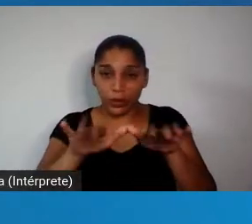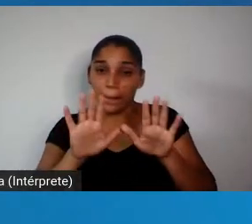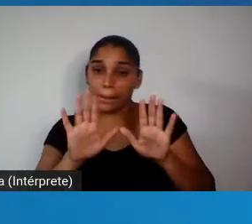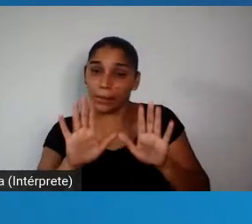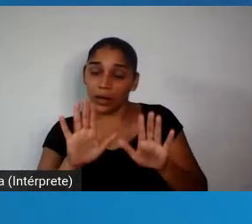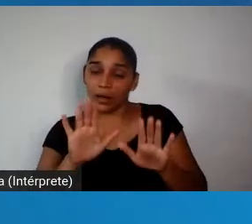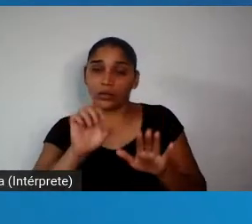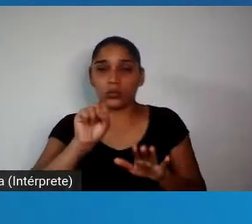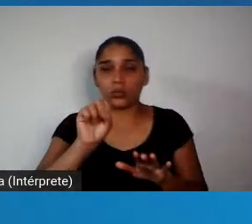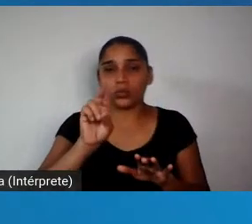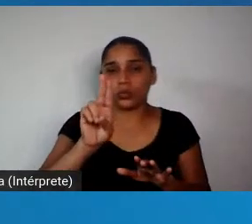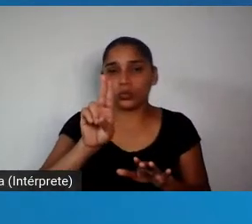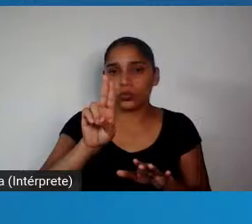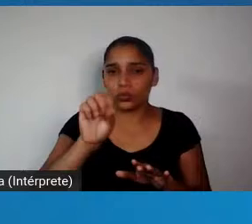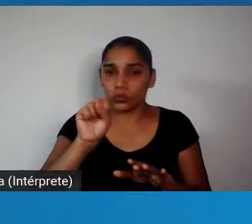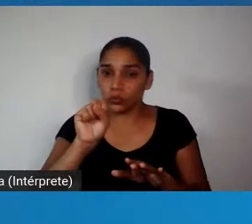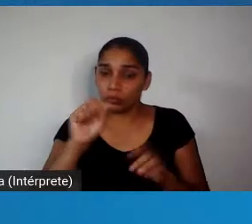já